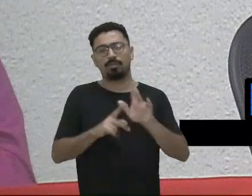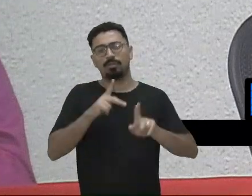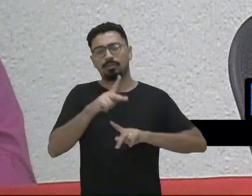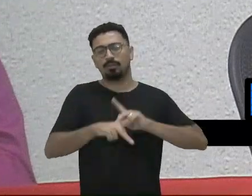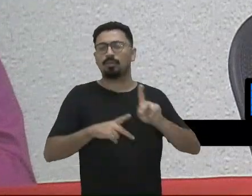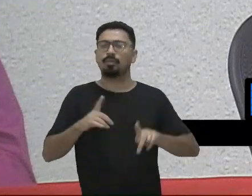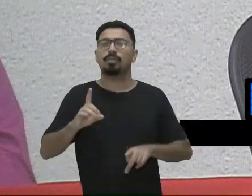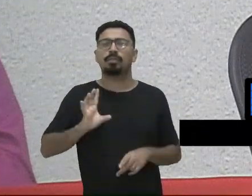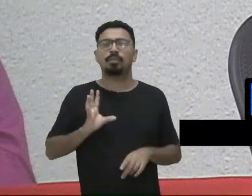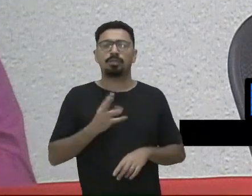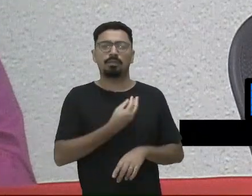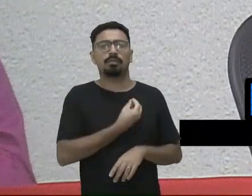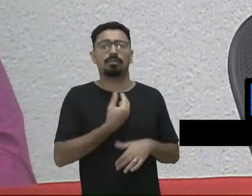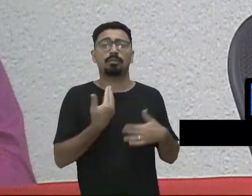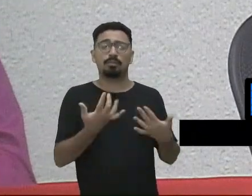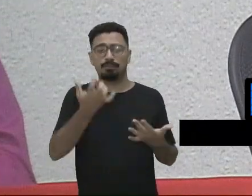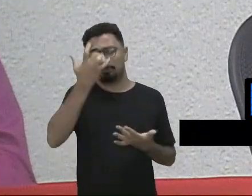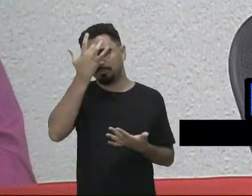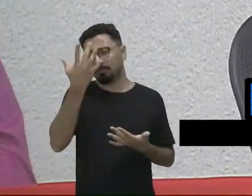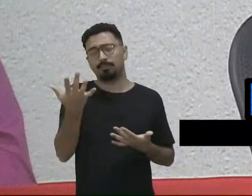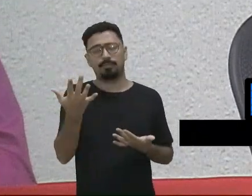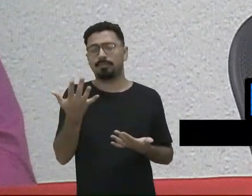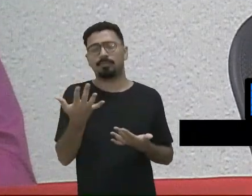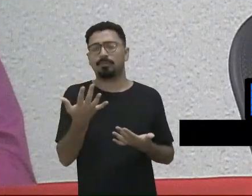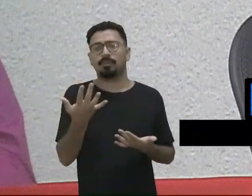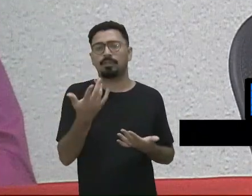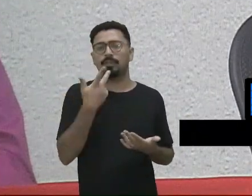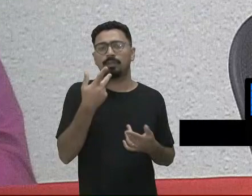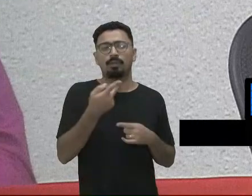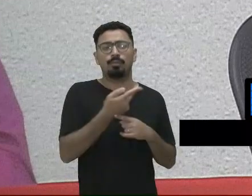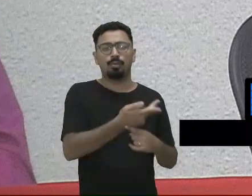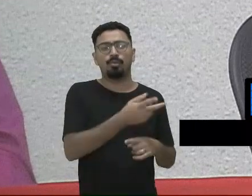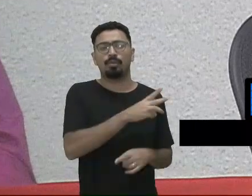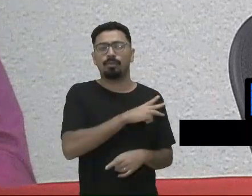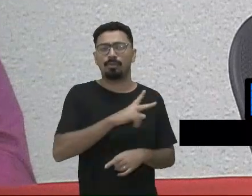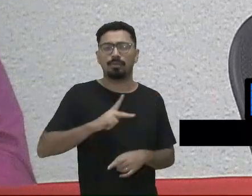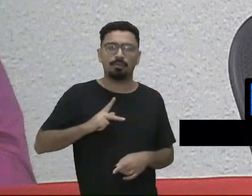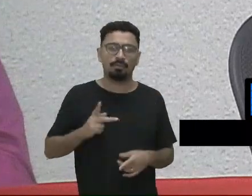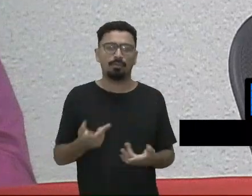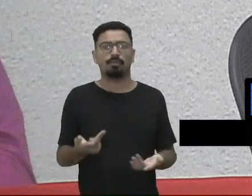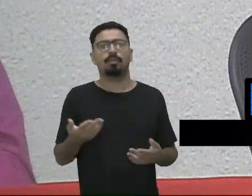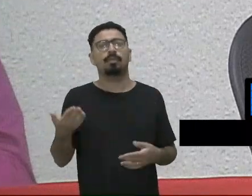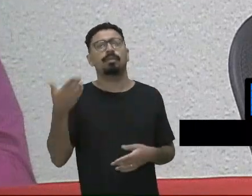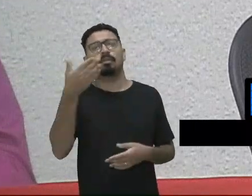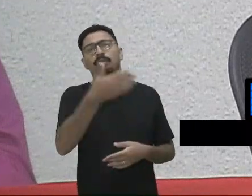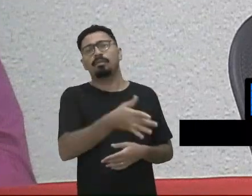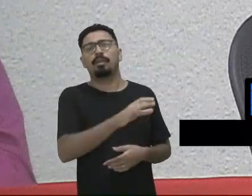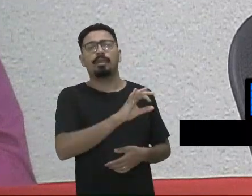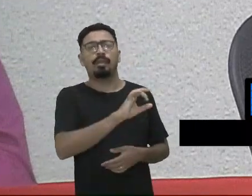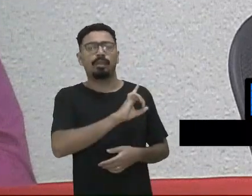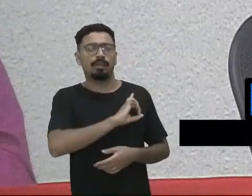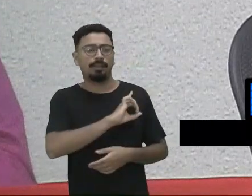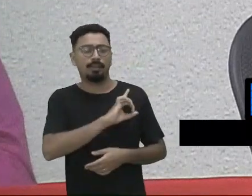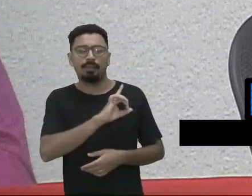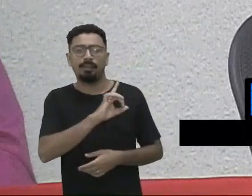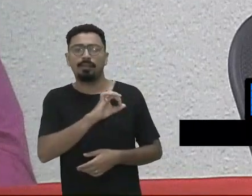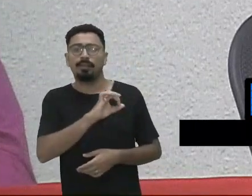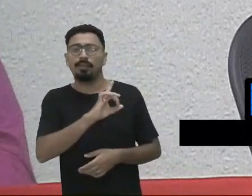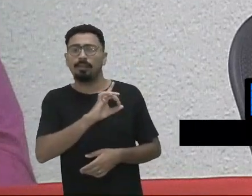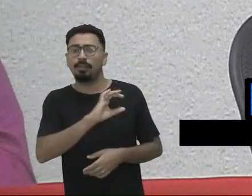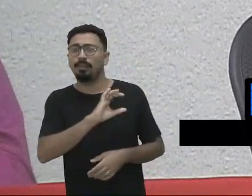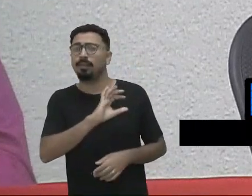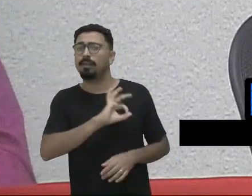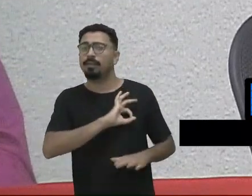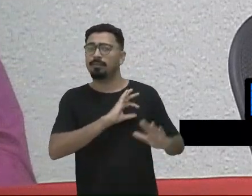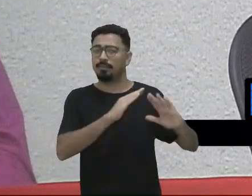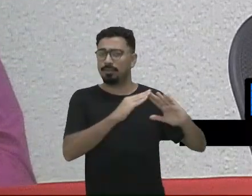trans. É fácil dizer, busque o Ministério Público, vá até a delegacia de polícia, busque